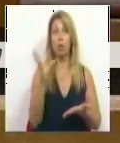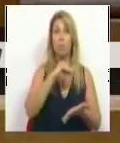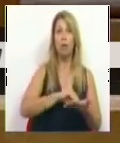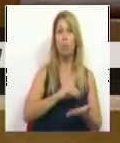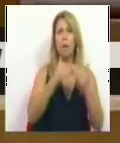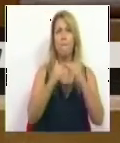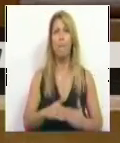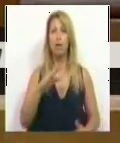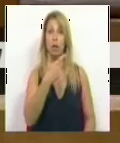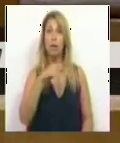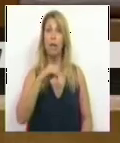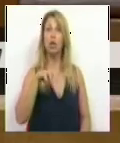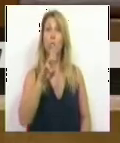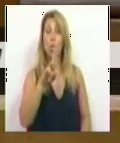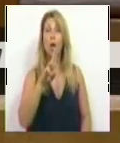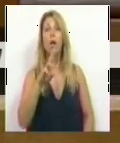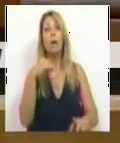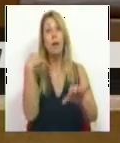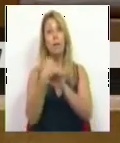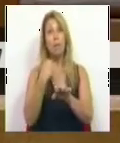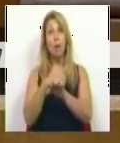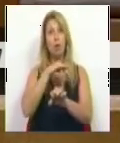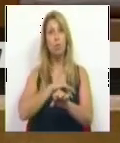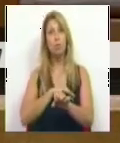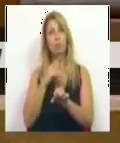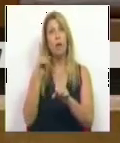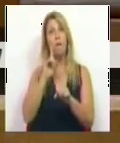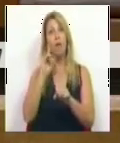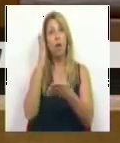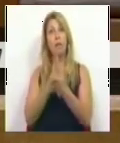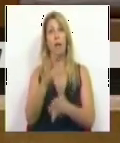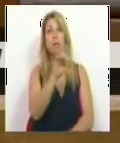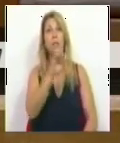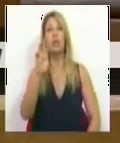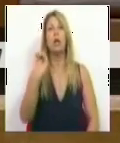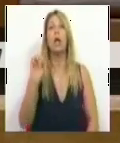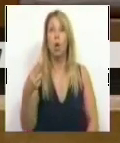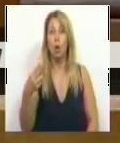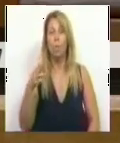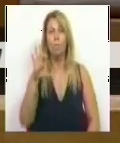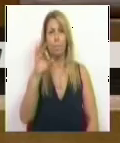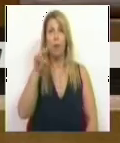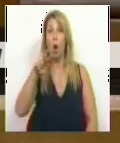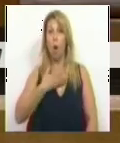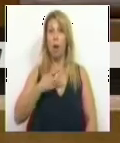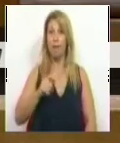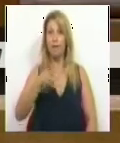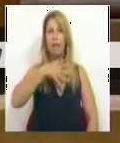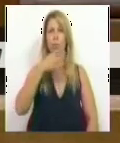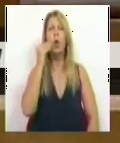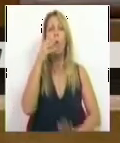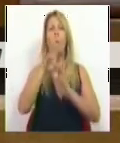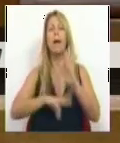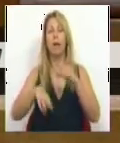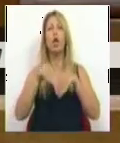da TSU para trabalhadores com salário até 600 euros. Hollande explica-nos a regra deste jogo. E